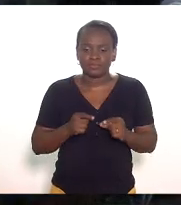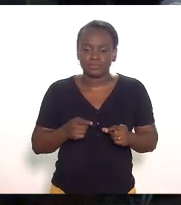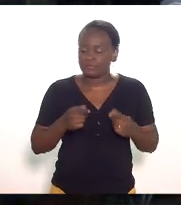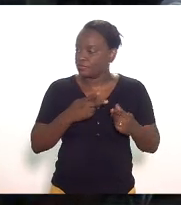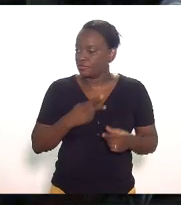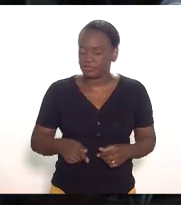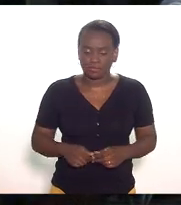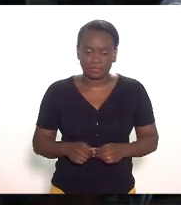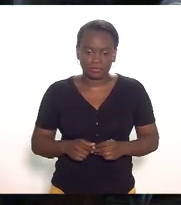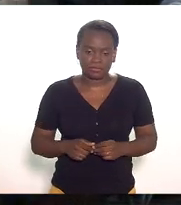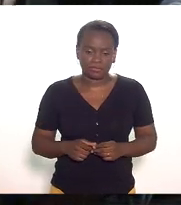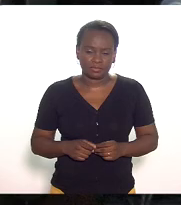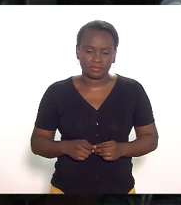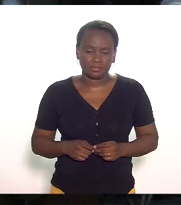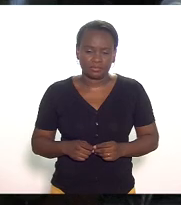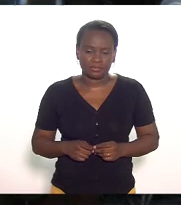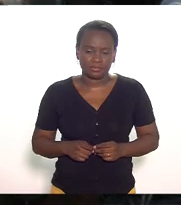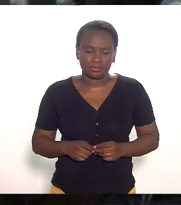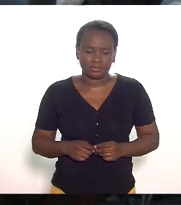discutir,